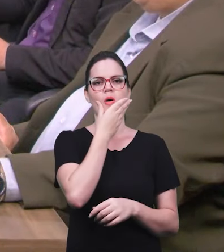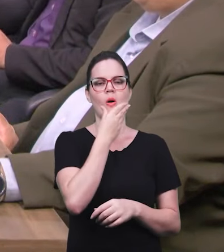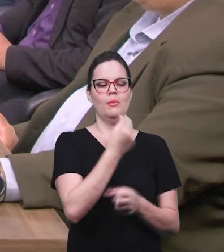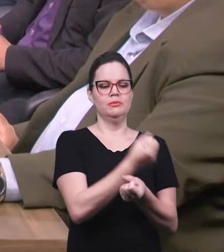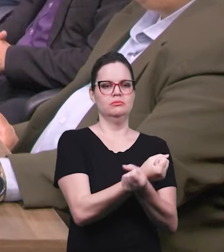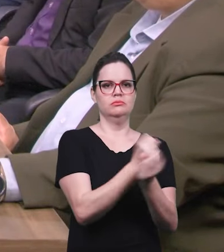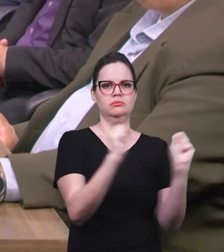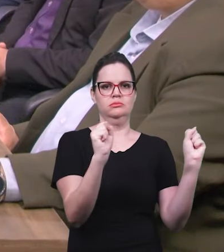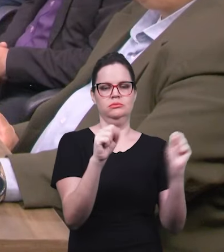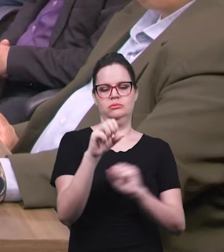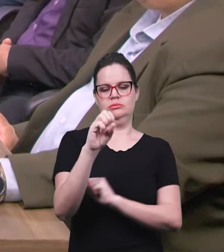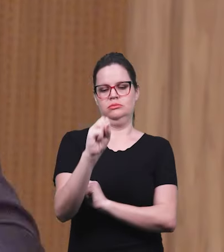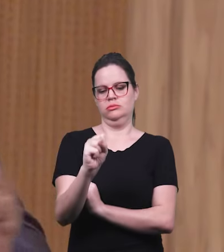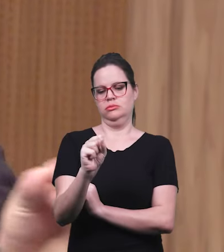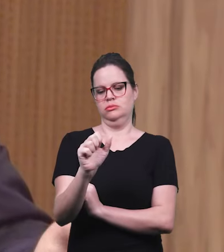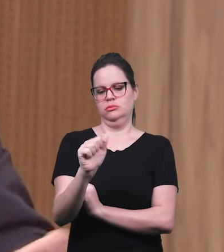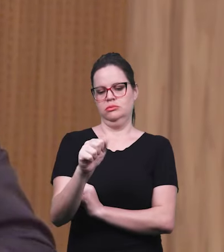tinha um poder